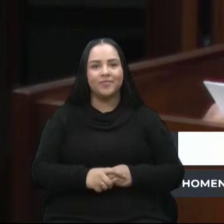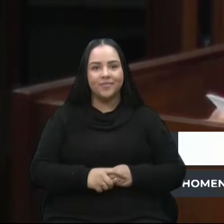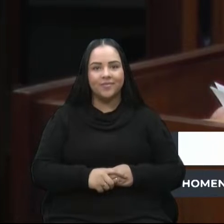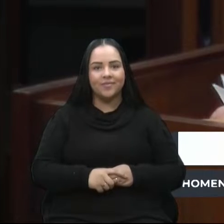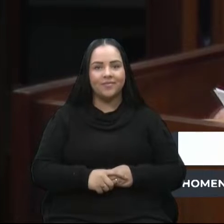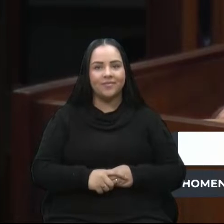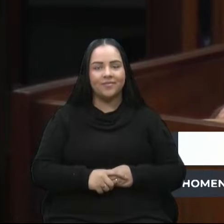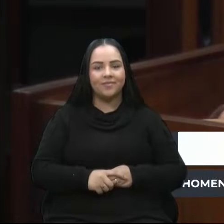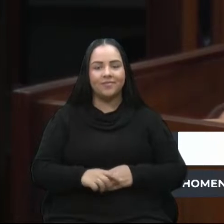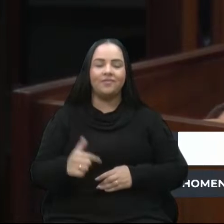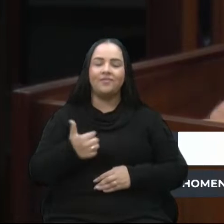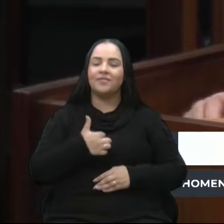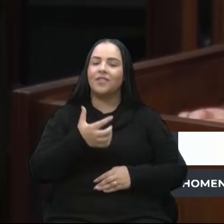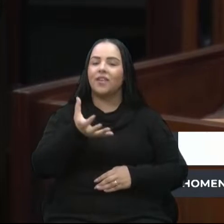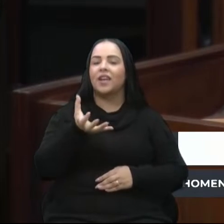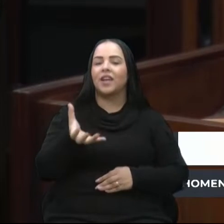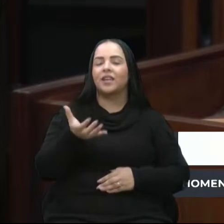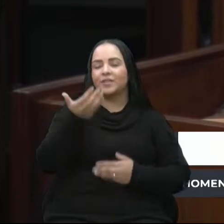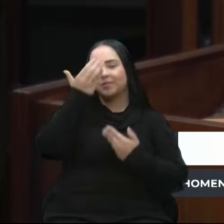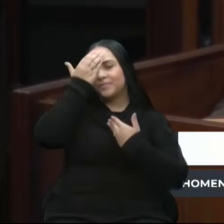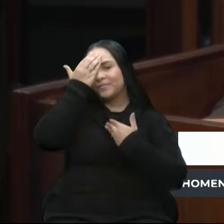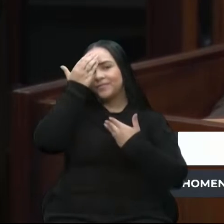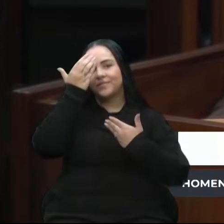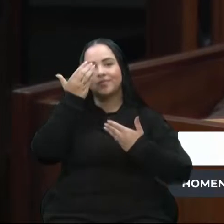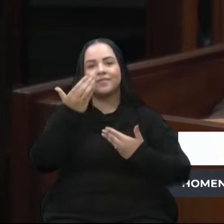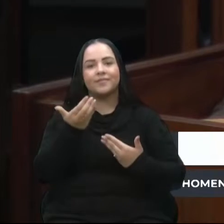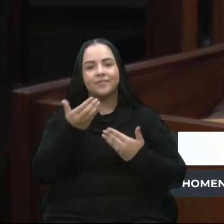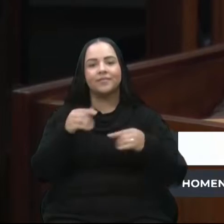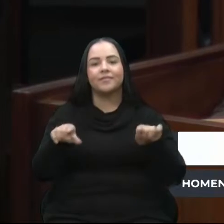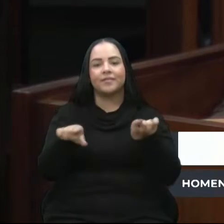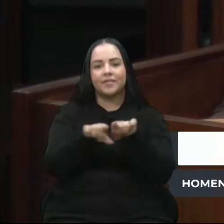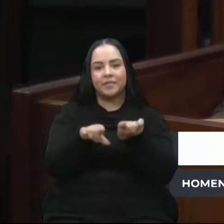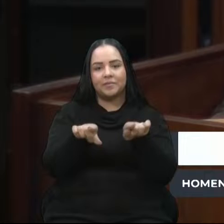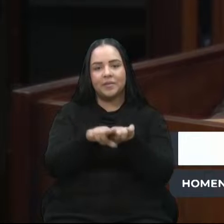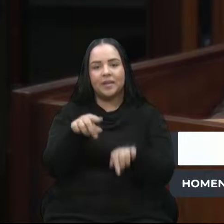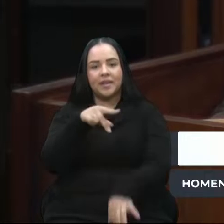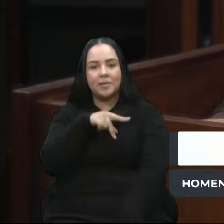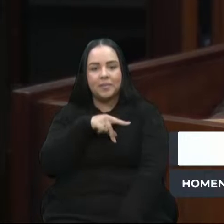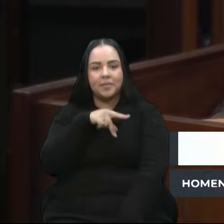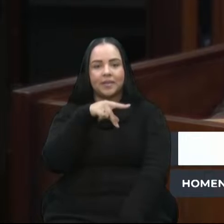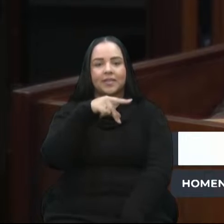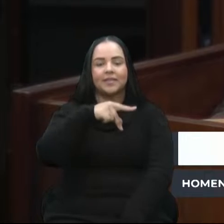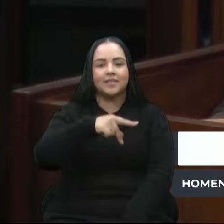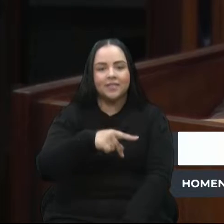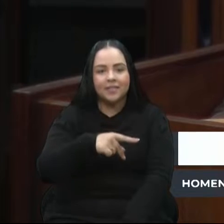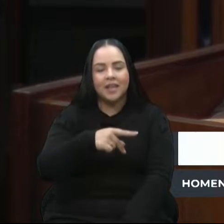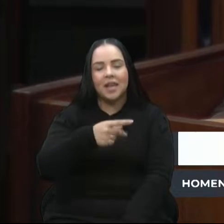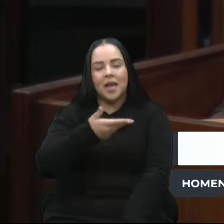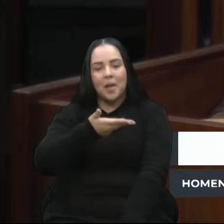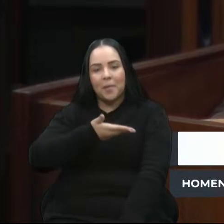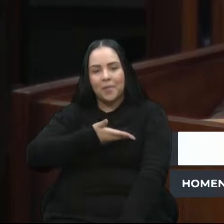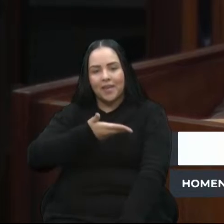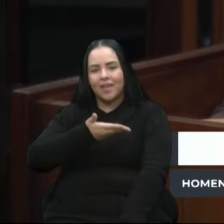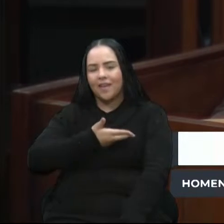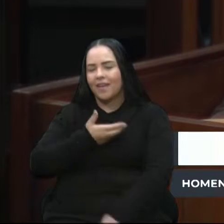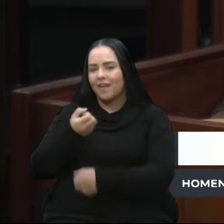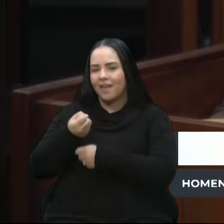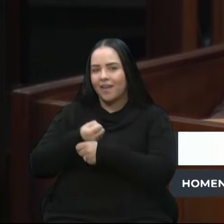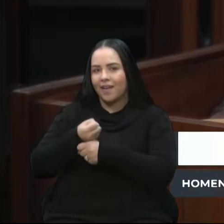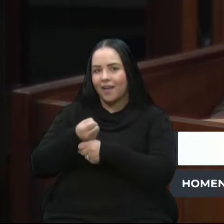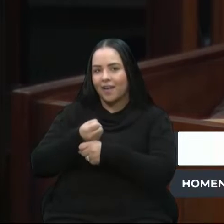Eu quero agradecer à presidenta, minha amiga de muitos anos,